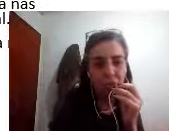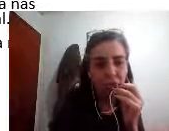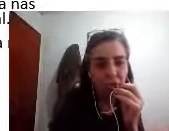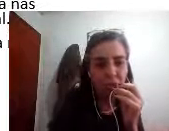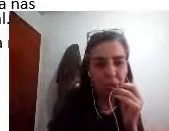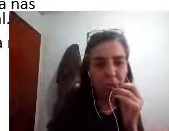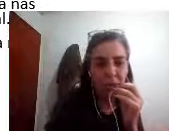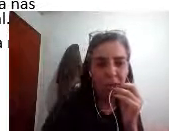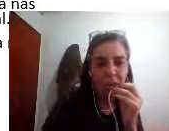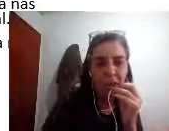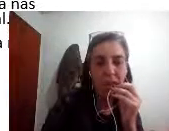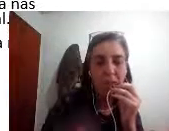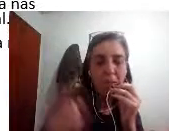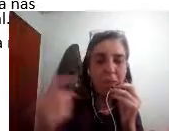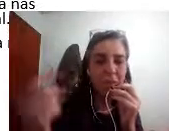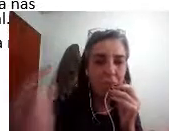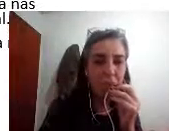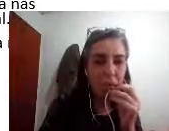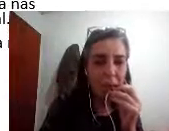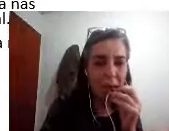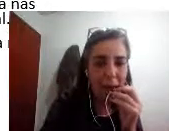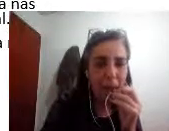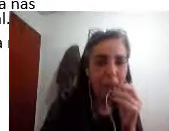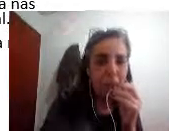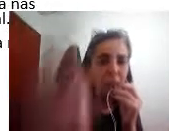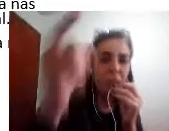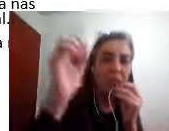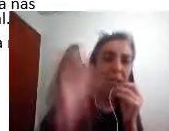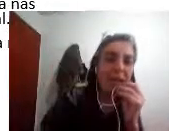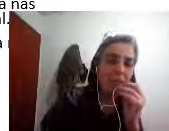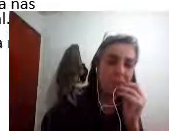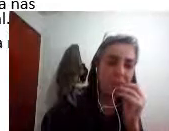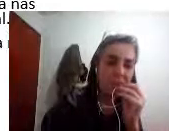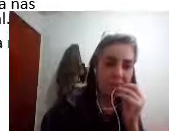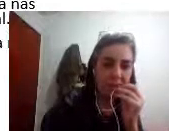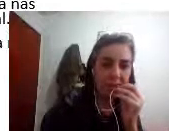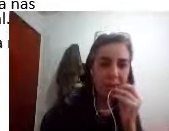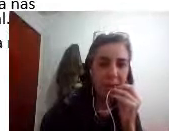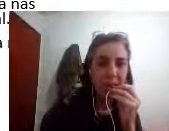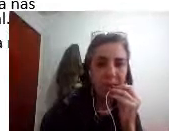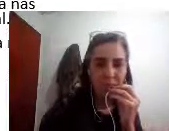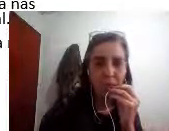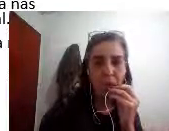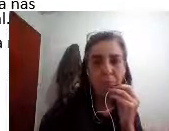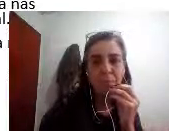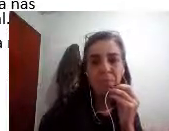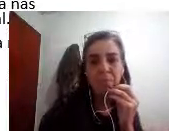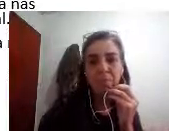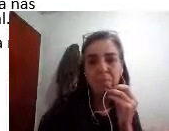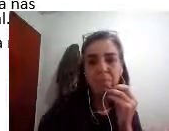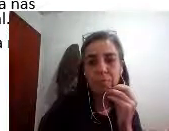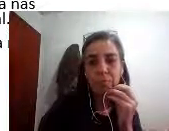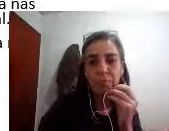as opções de resposta aqui. Basta você copiar a pergunta e a resposta certa, tá bom?